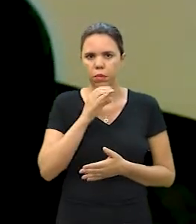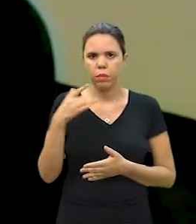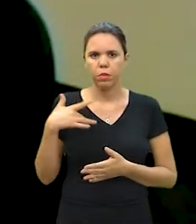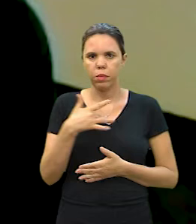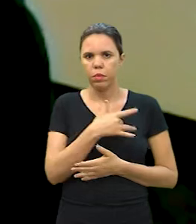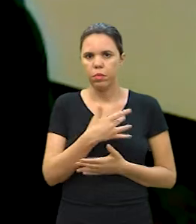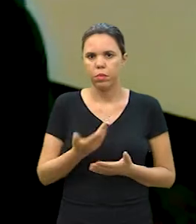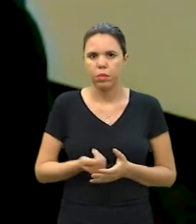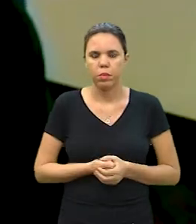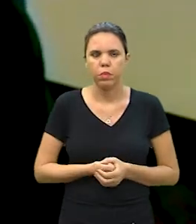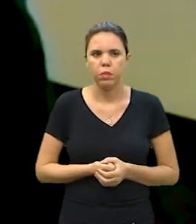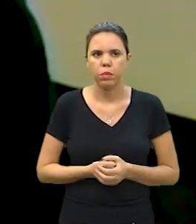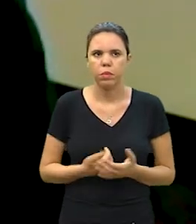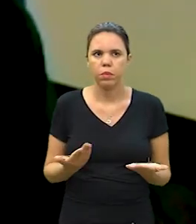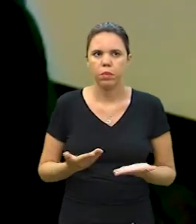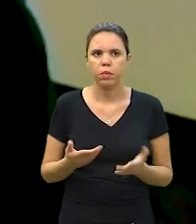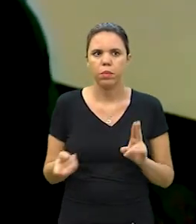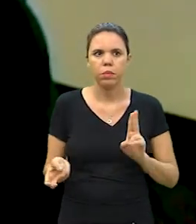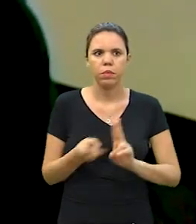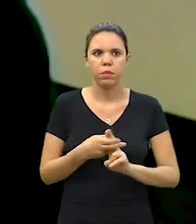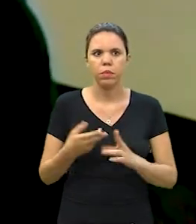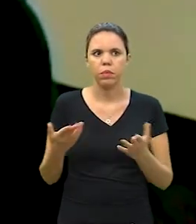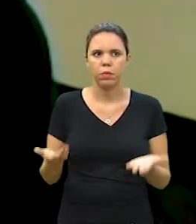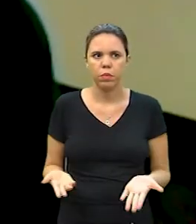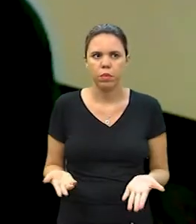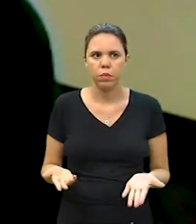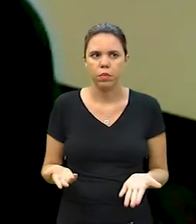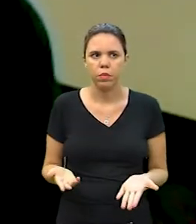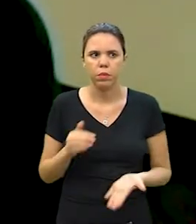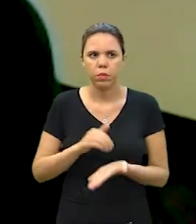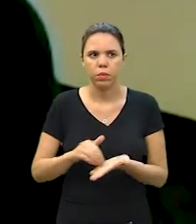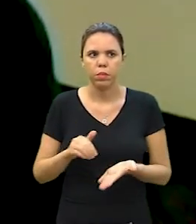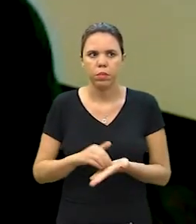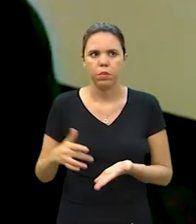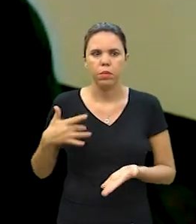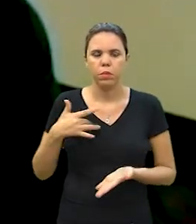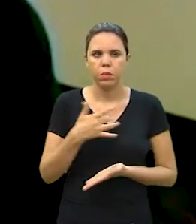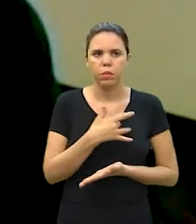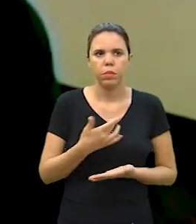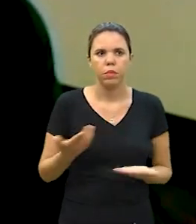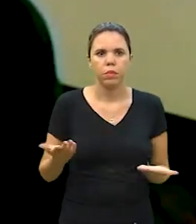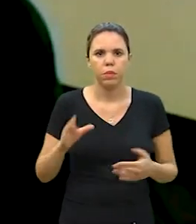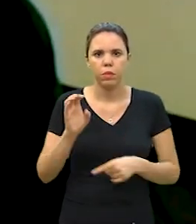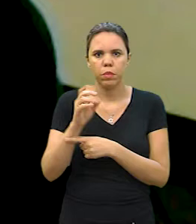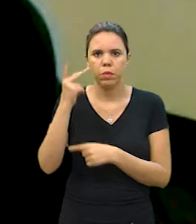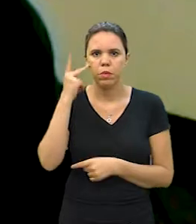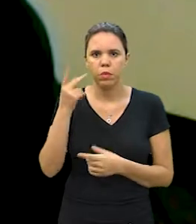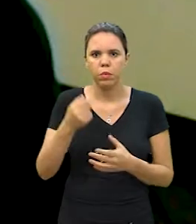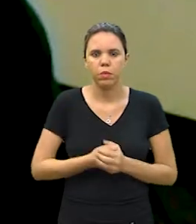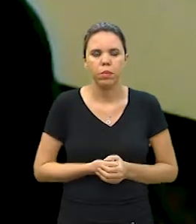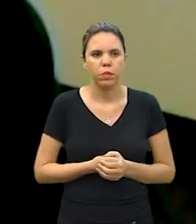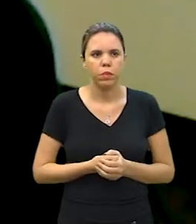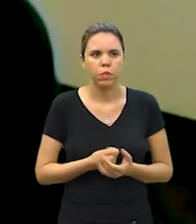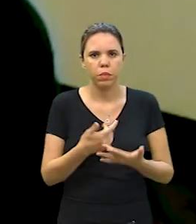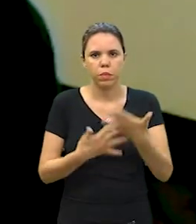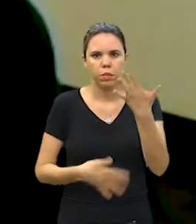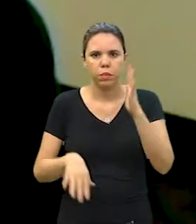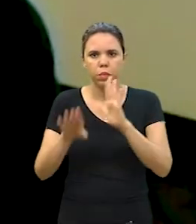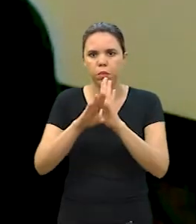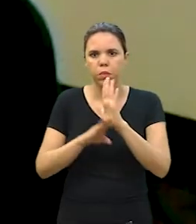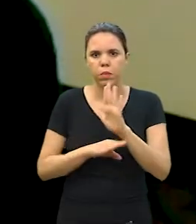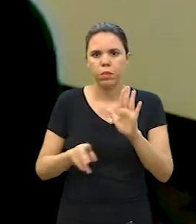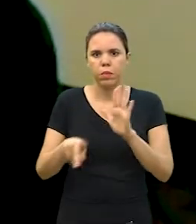urgência aí para a saúde, né? Agora, o SUS e a Secretaria de Saúde aqui do Estado de São Paulo tem